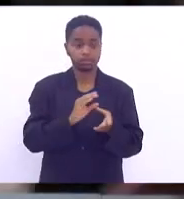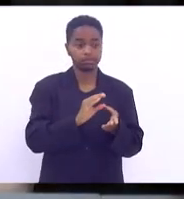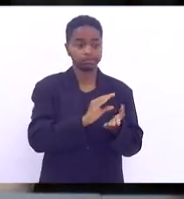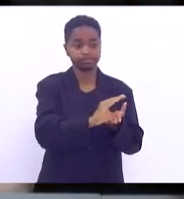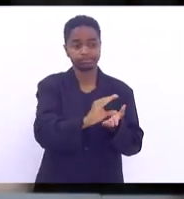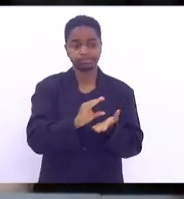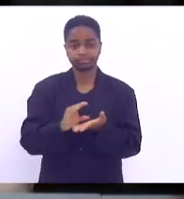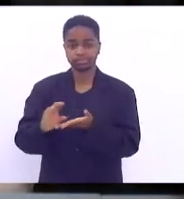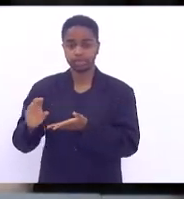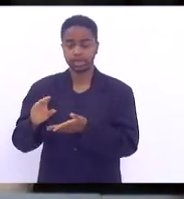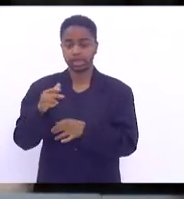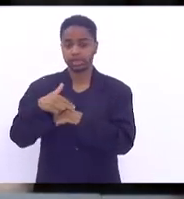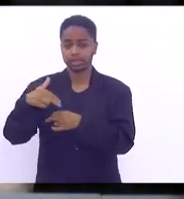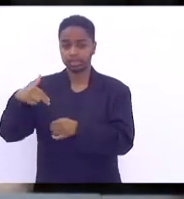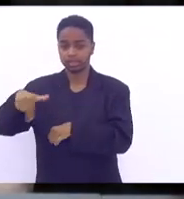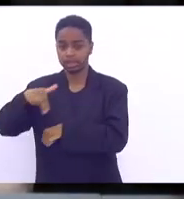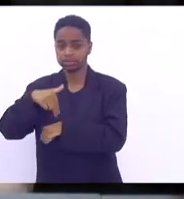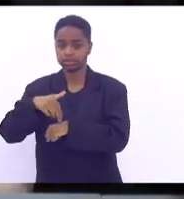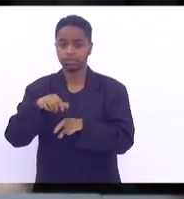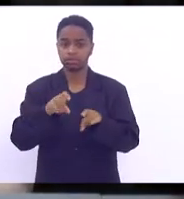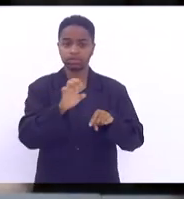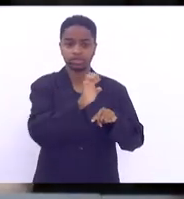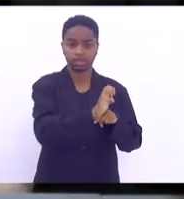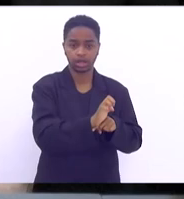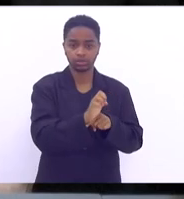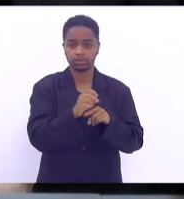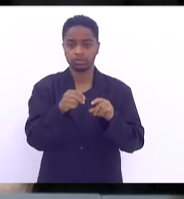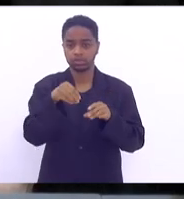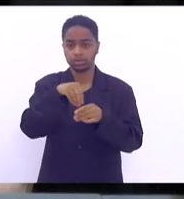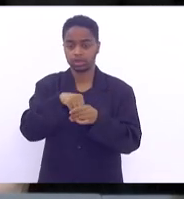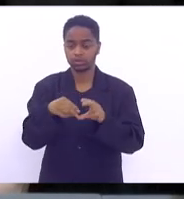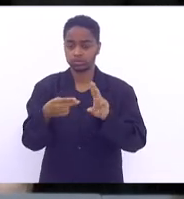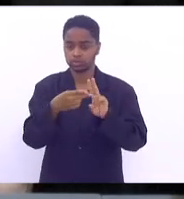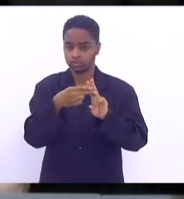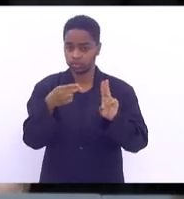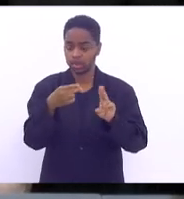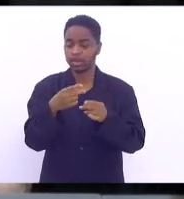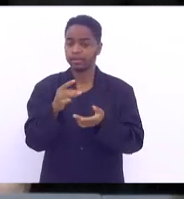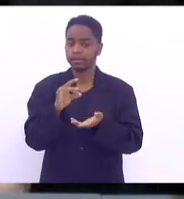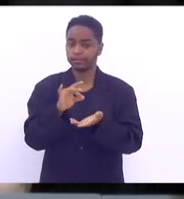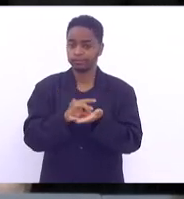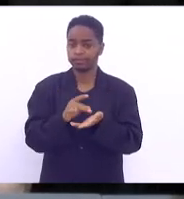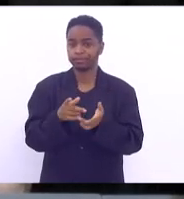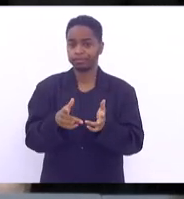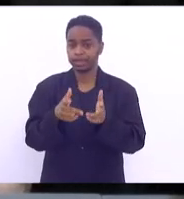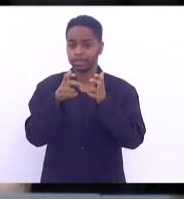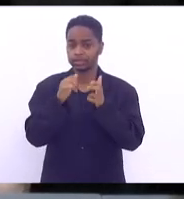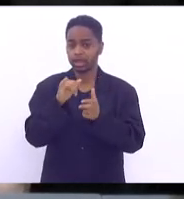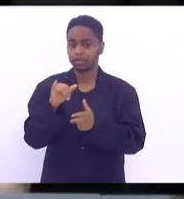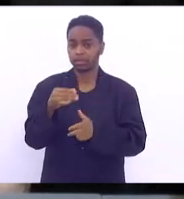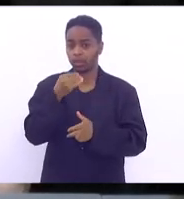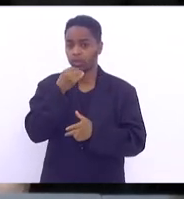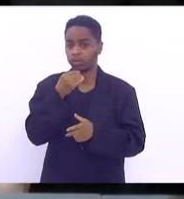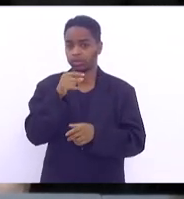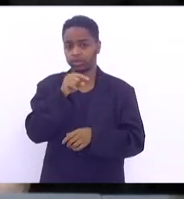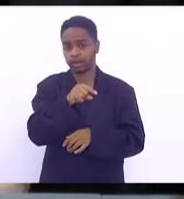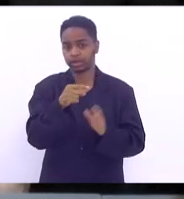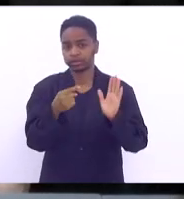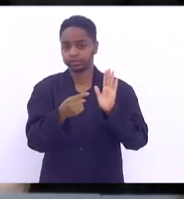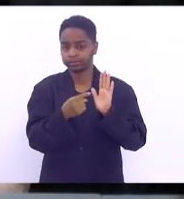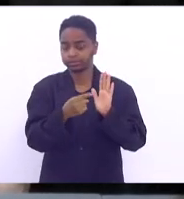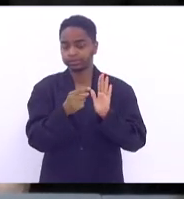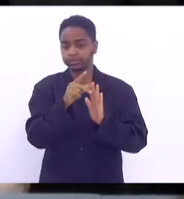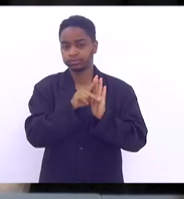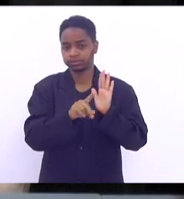Estados no conceito de SUS, verifica a oportunidade desse projeto. Não estou